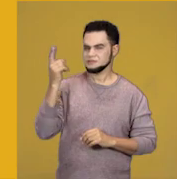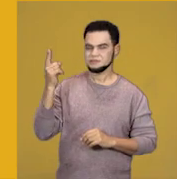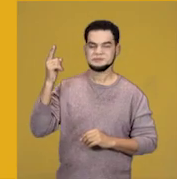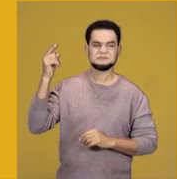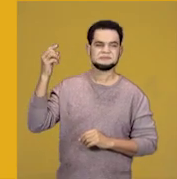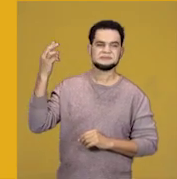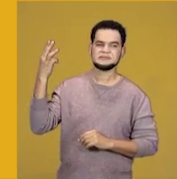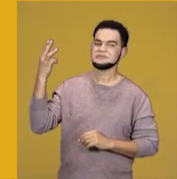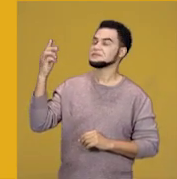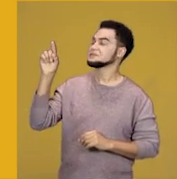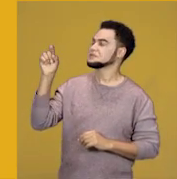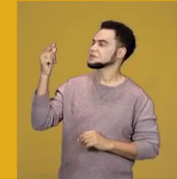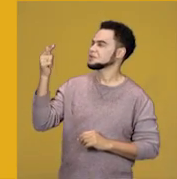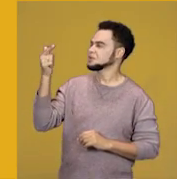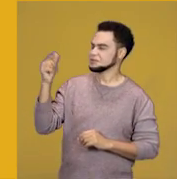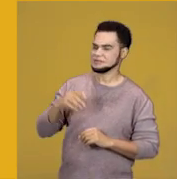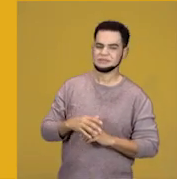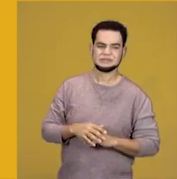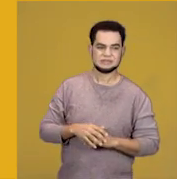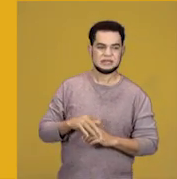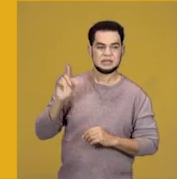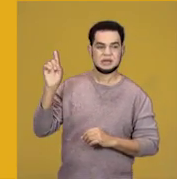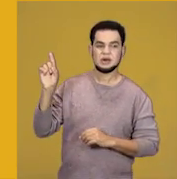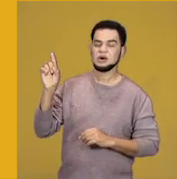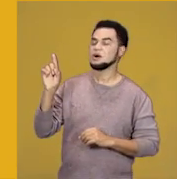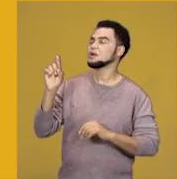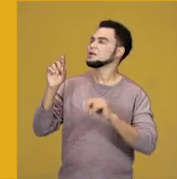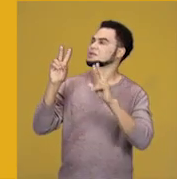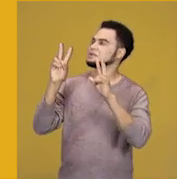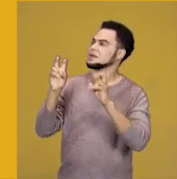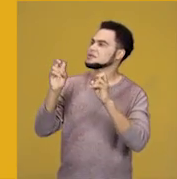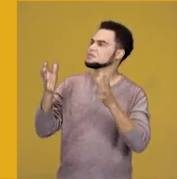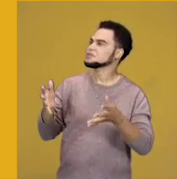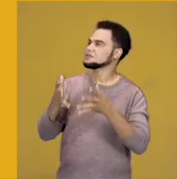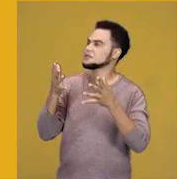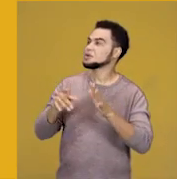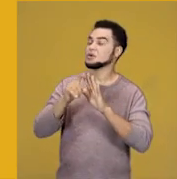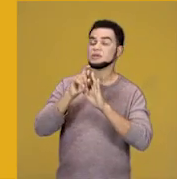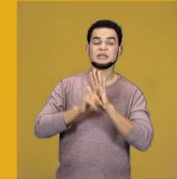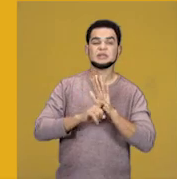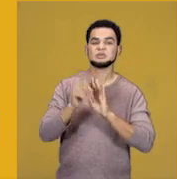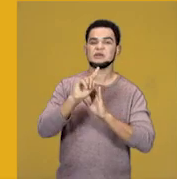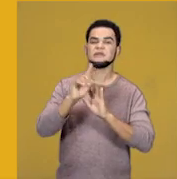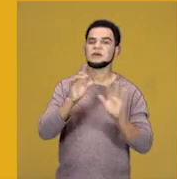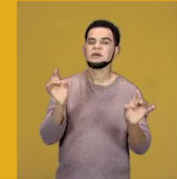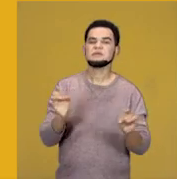Cópia do texto motivador, 0,46. Texto insuficiente,